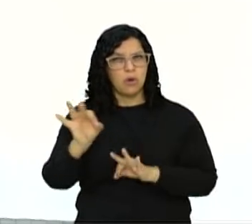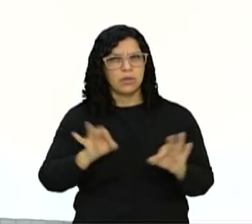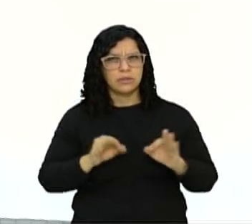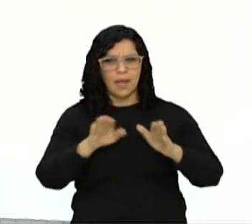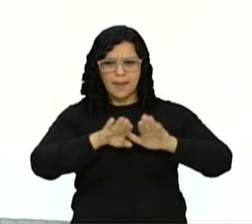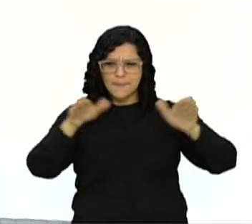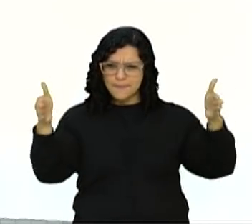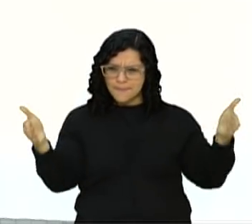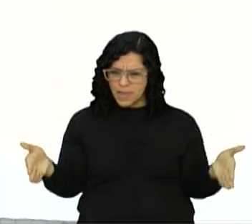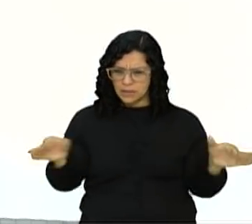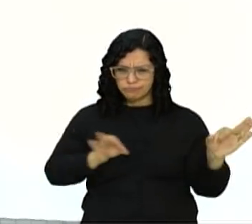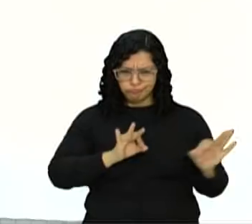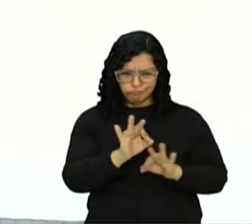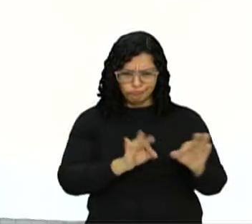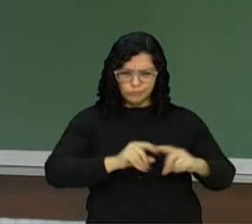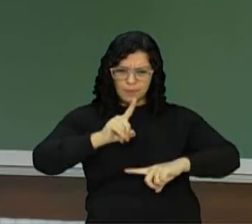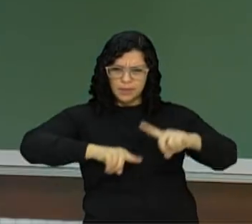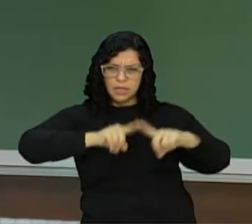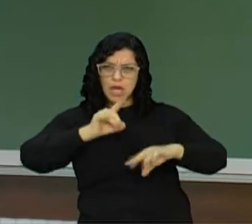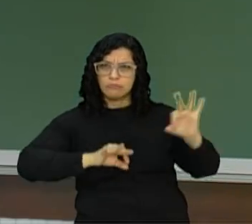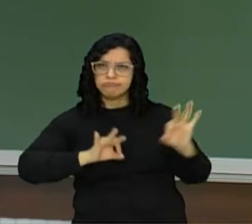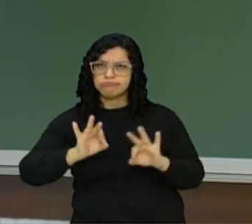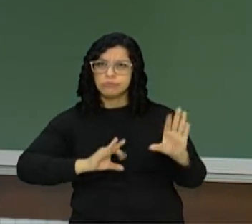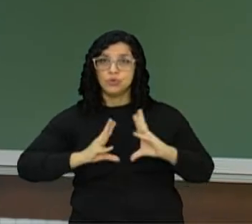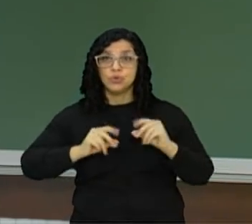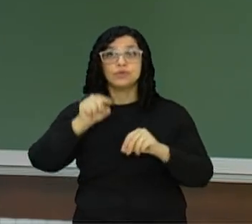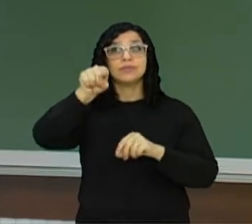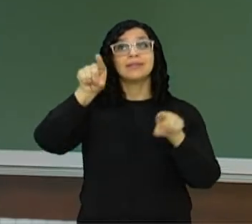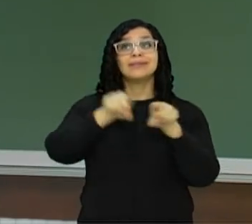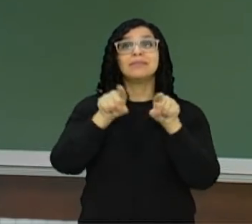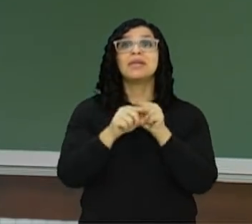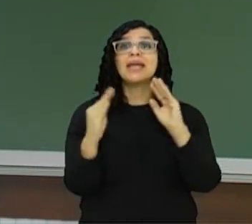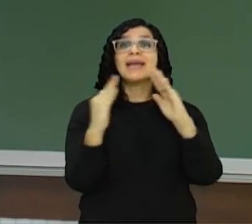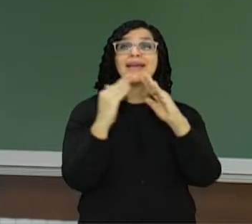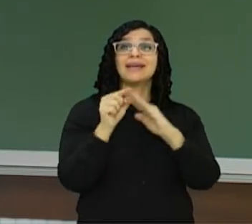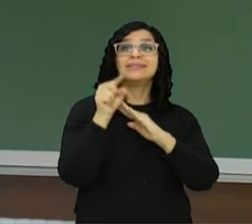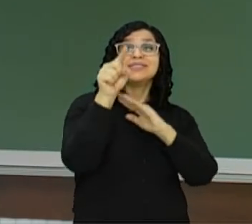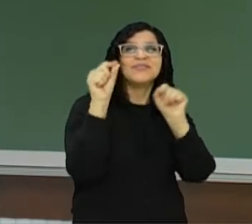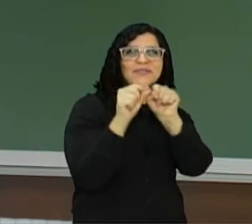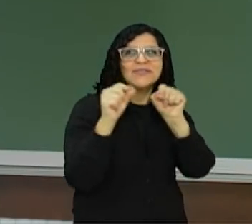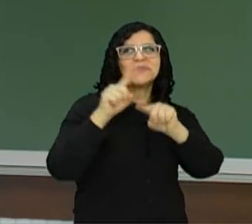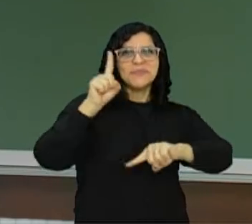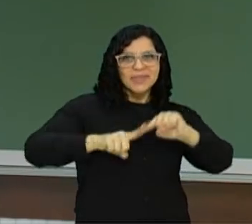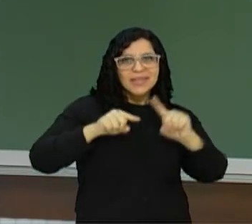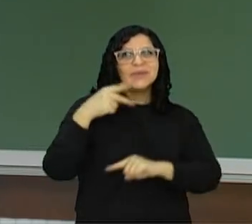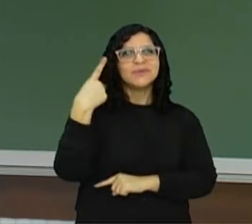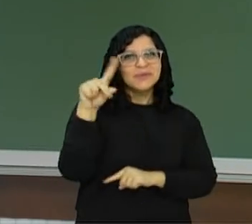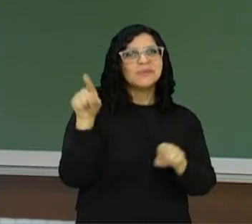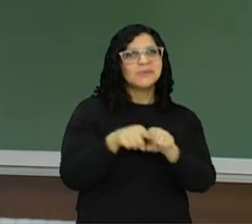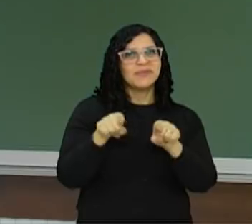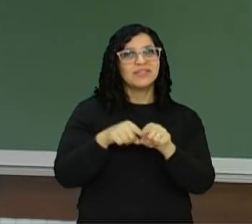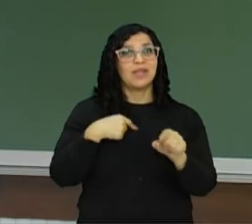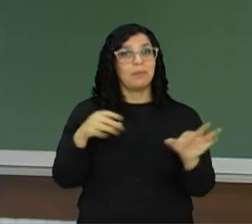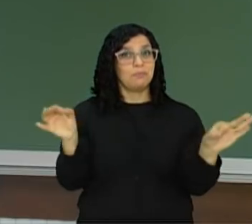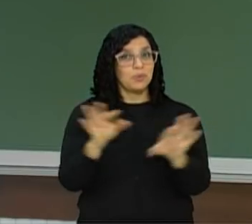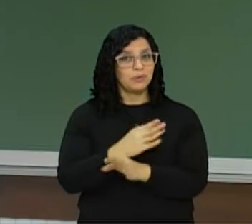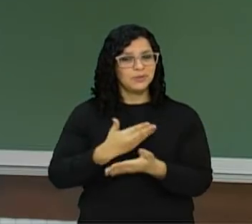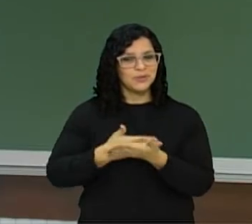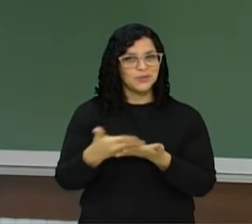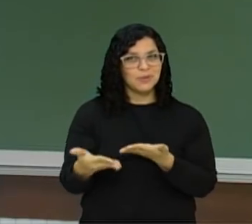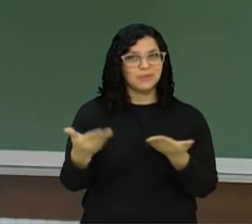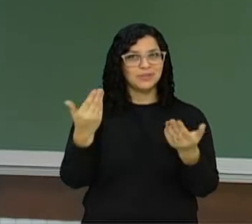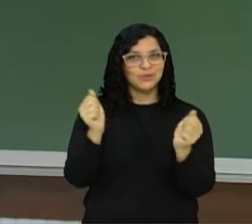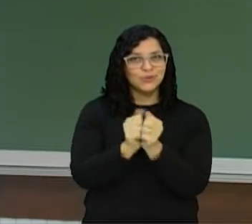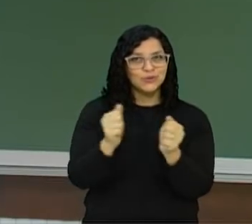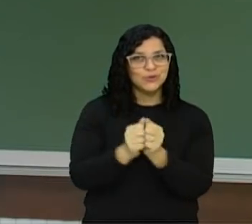arrumar a minha bancada, os meus materiais e um tempinho também para você pegar os materiais que você separou e a gente começar a